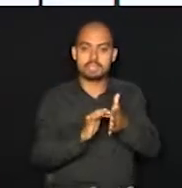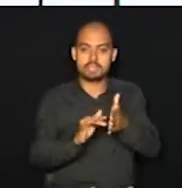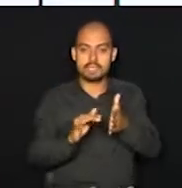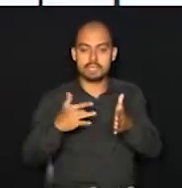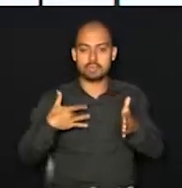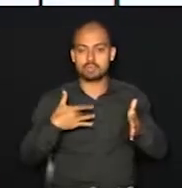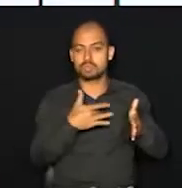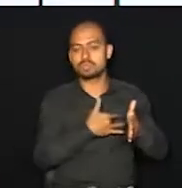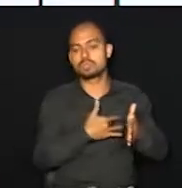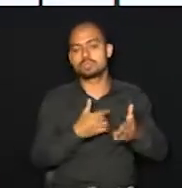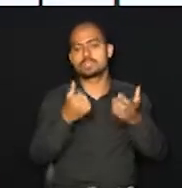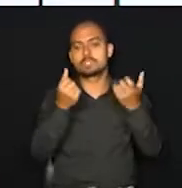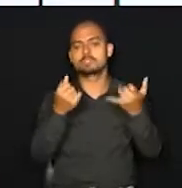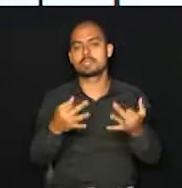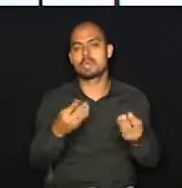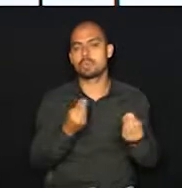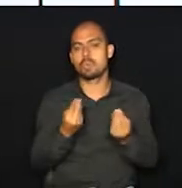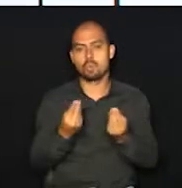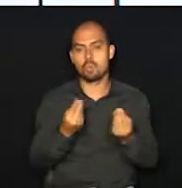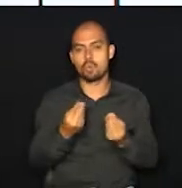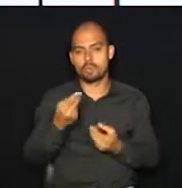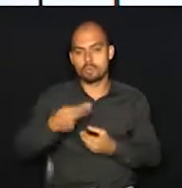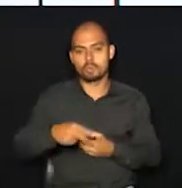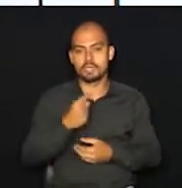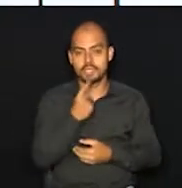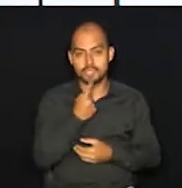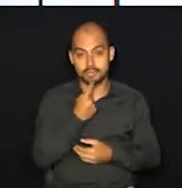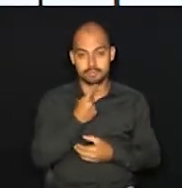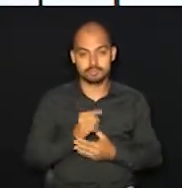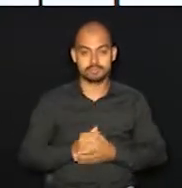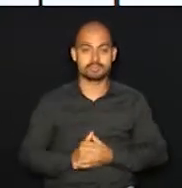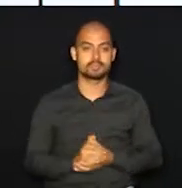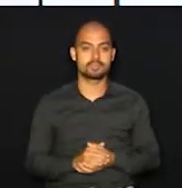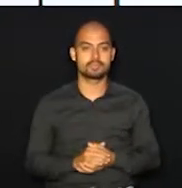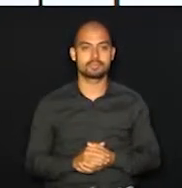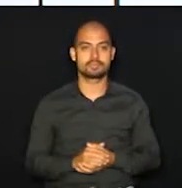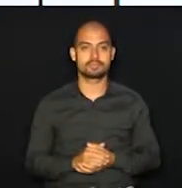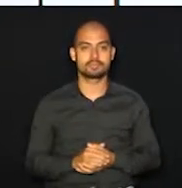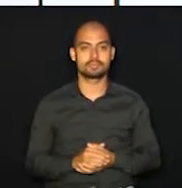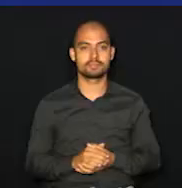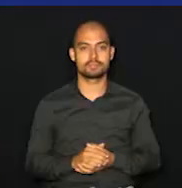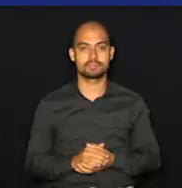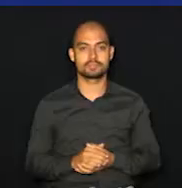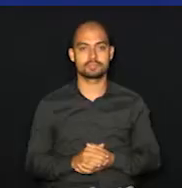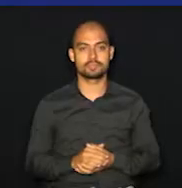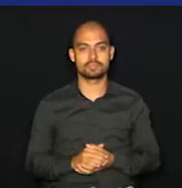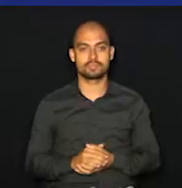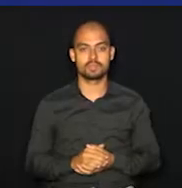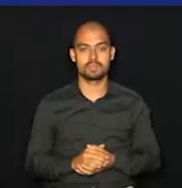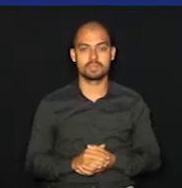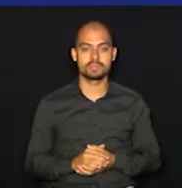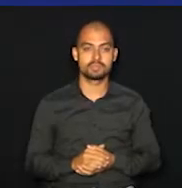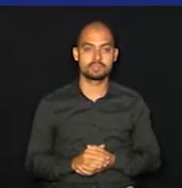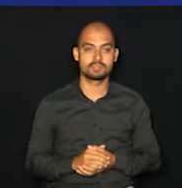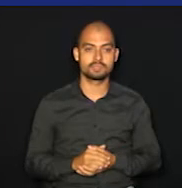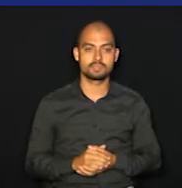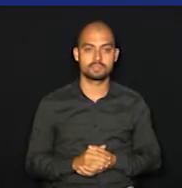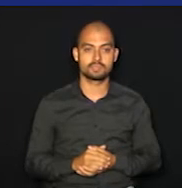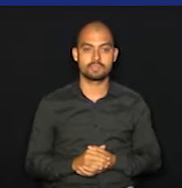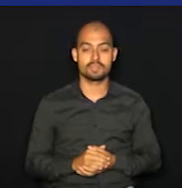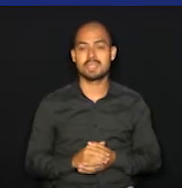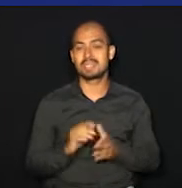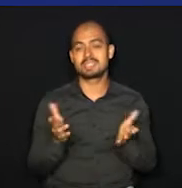falaram como fica essa questão aqui na nossa cidade. não existe qualquer perspectiva